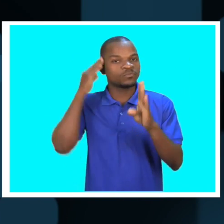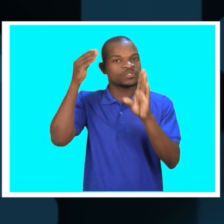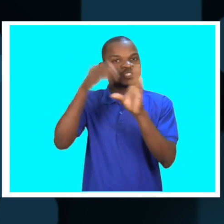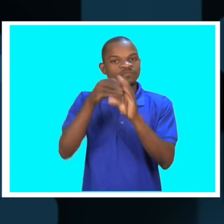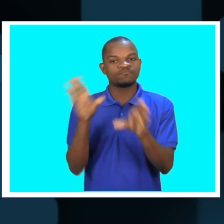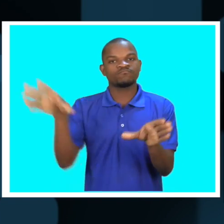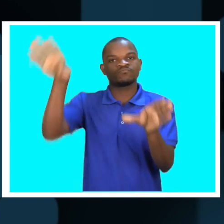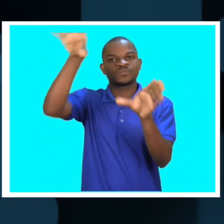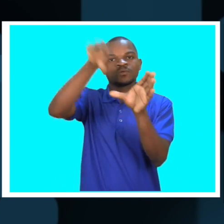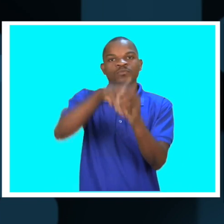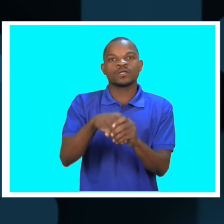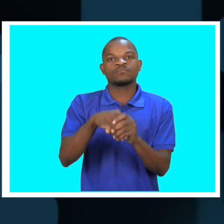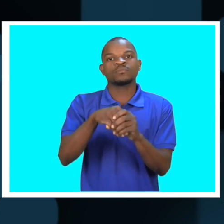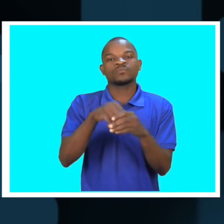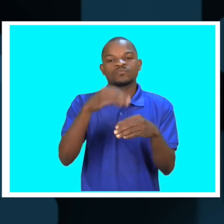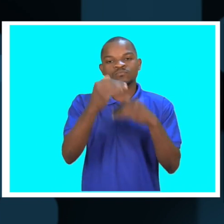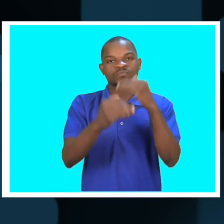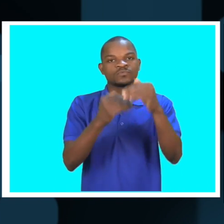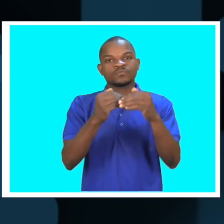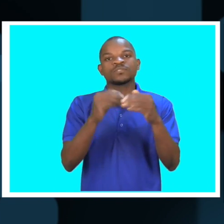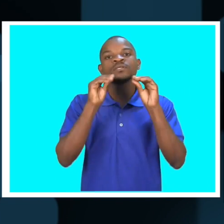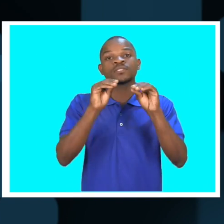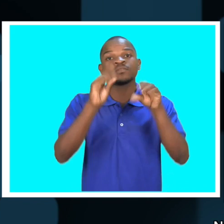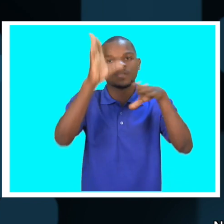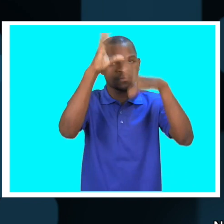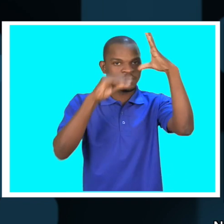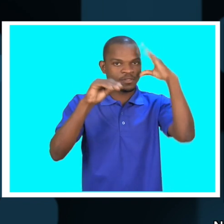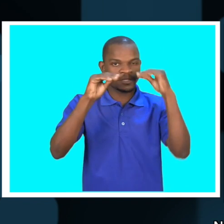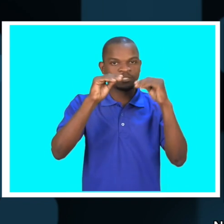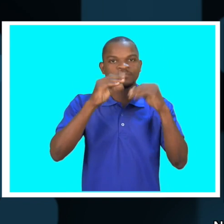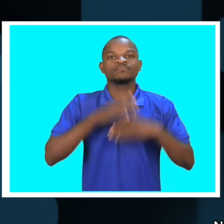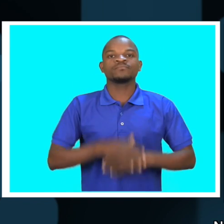que haja inclusão no processo de ensino e aprendizagem.